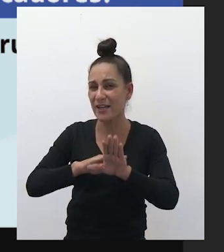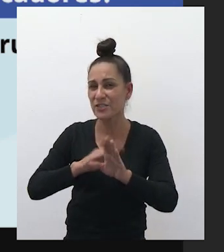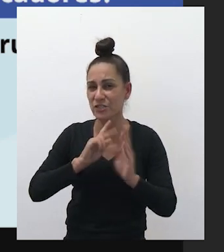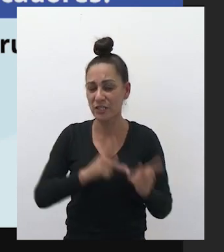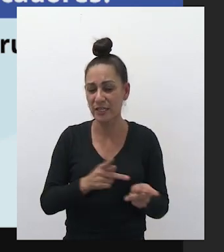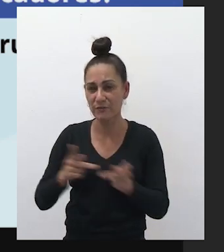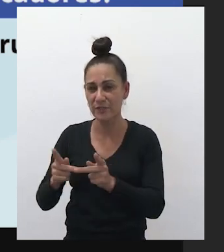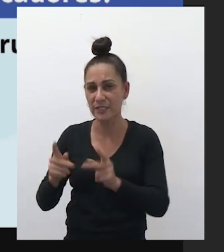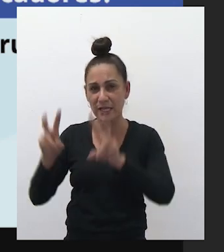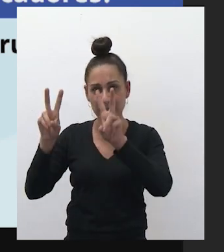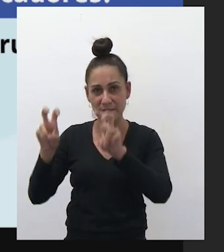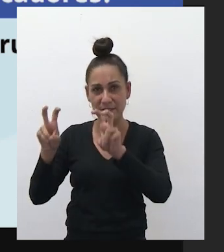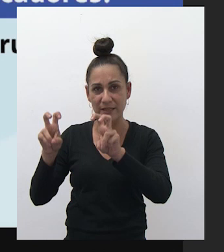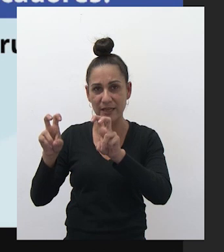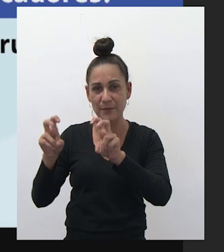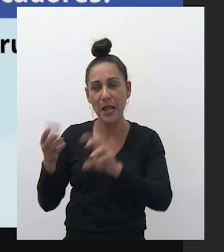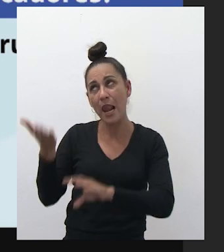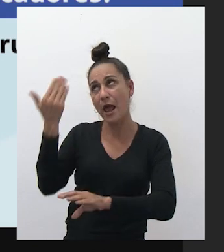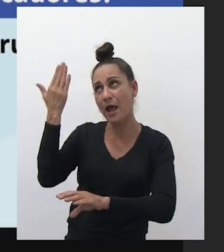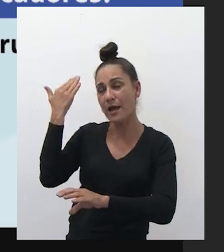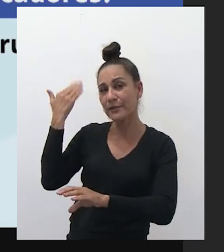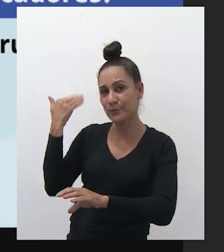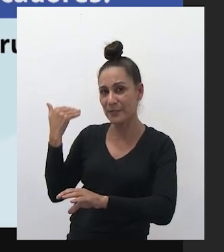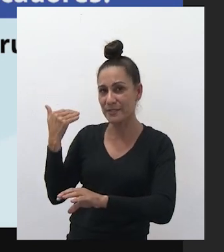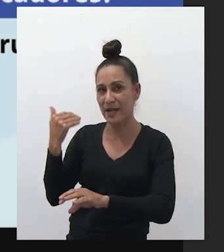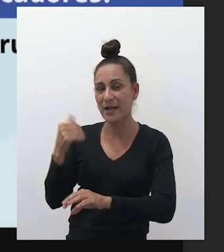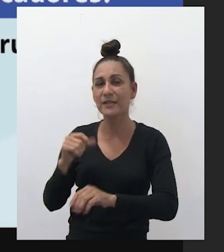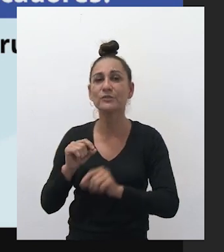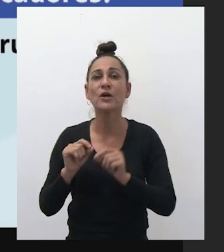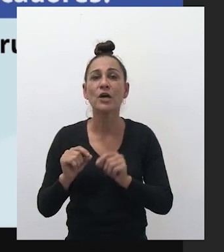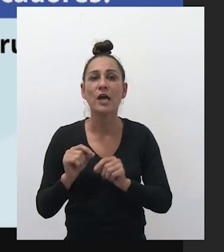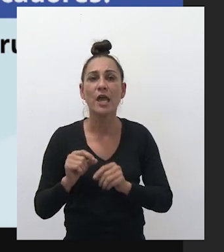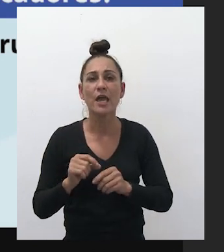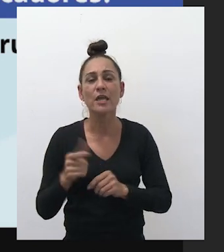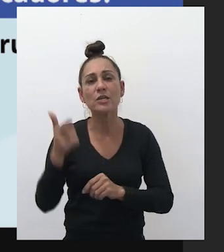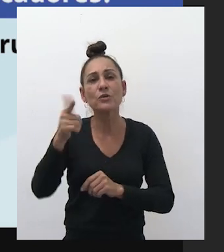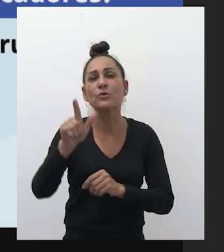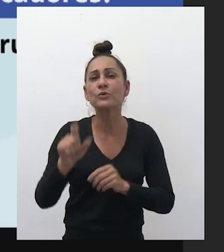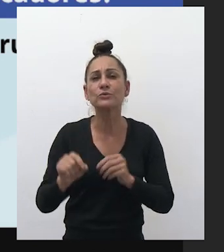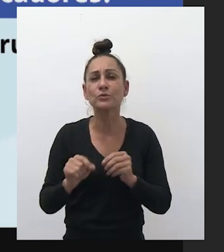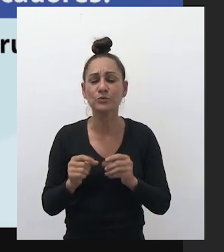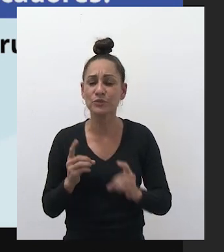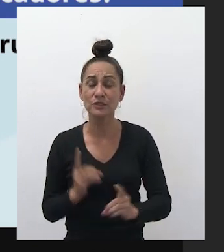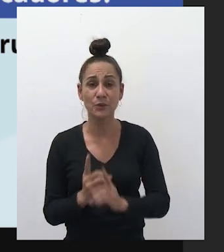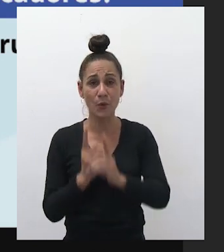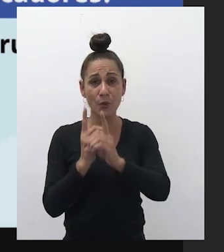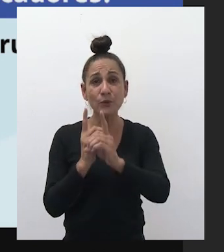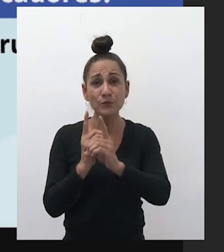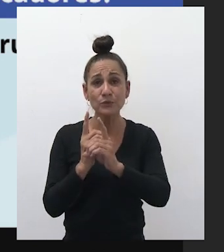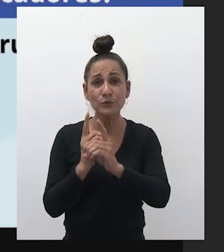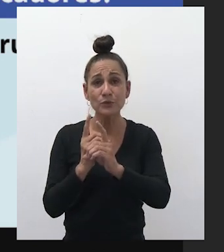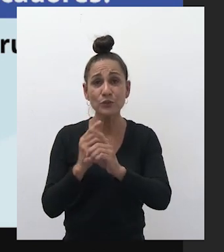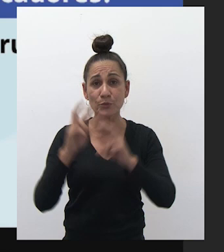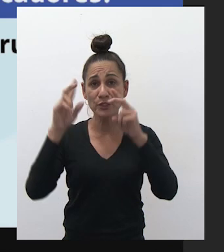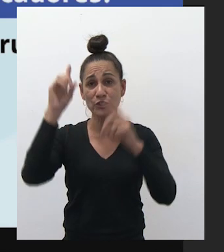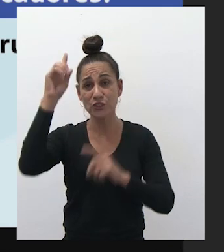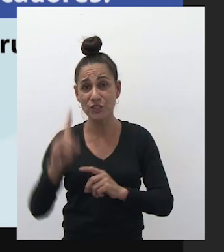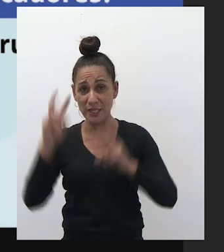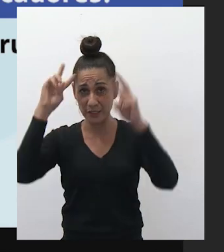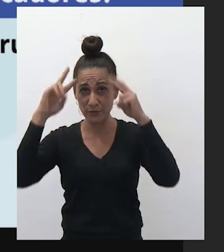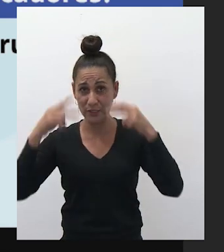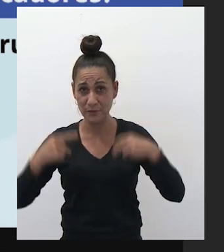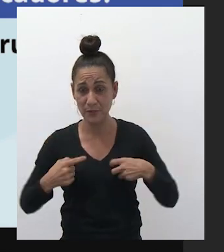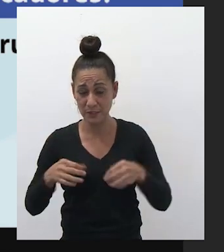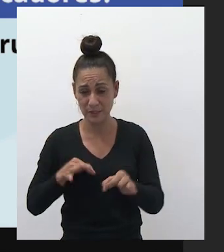visitado esse tema lá no passado, em outros encontros sobre direitos humanos desse